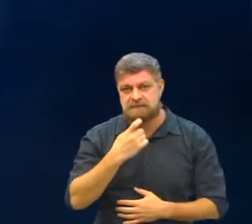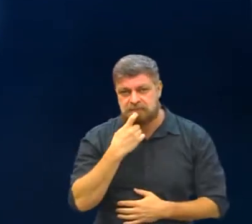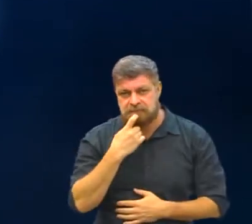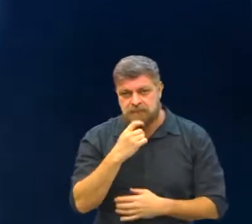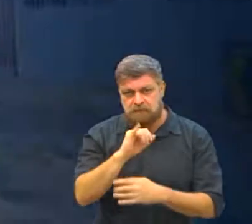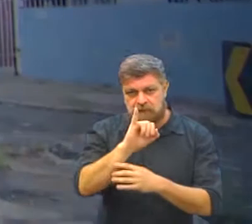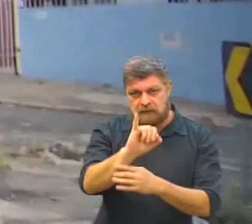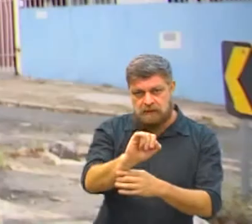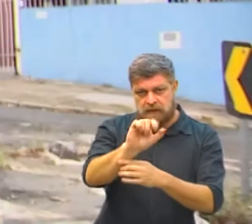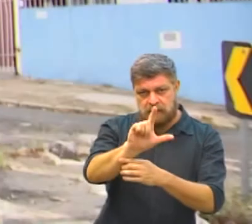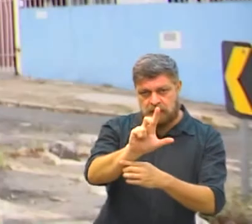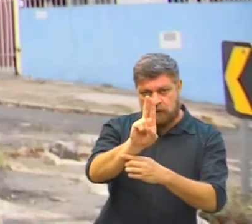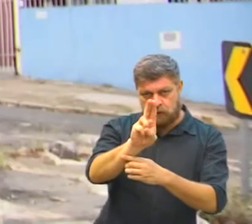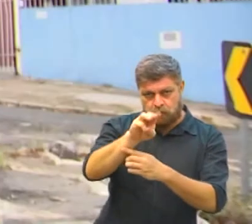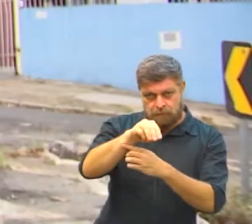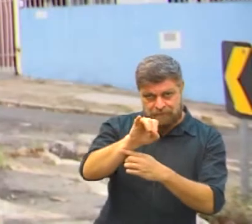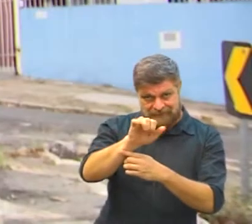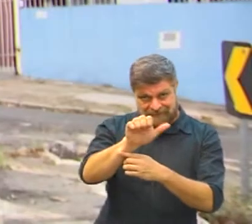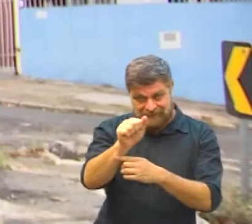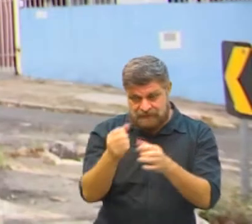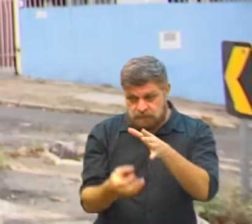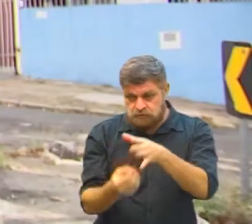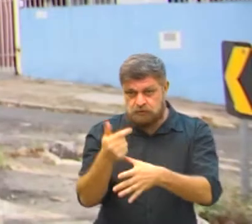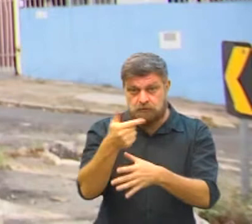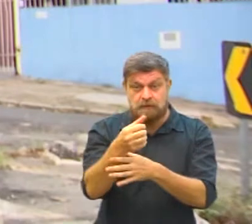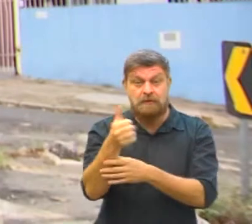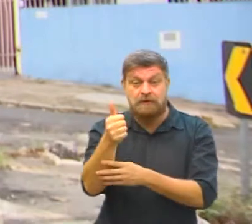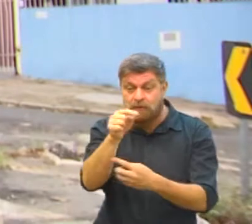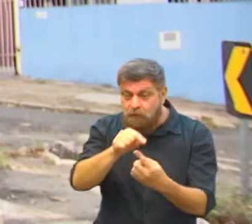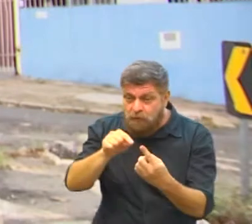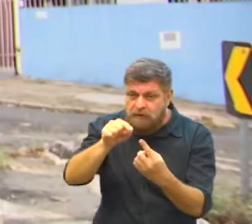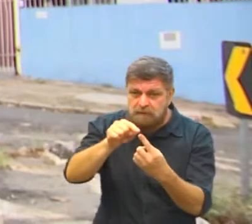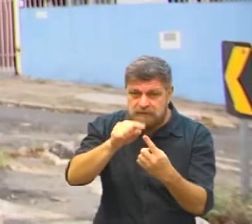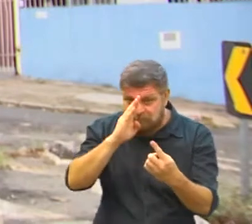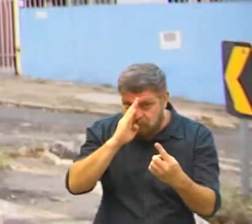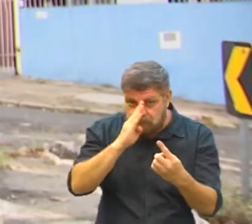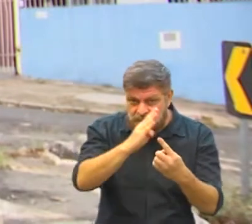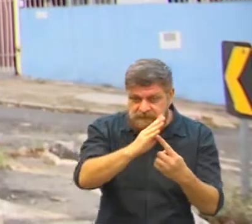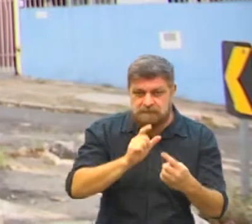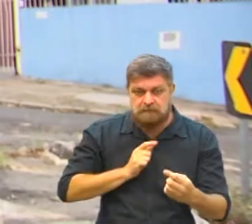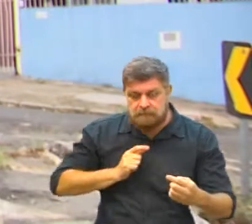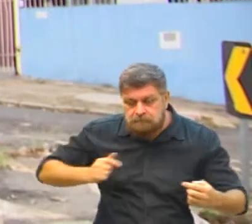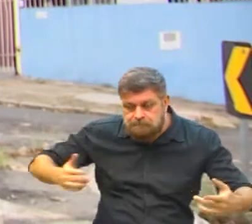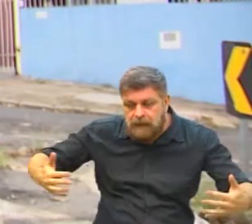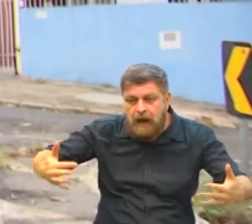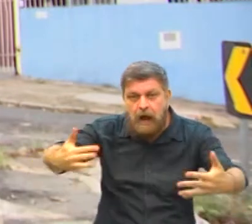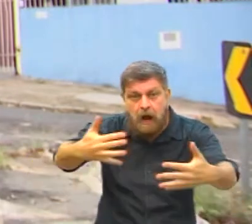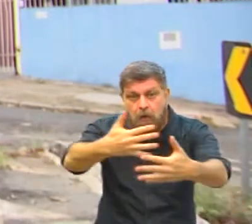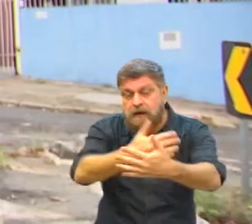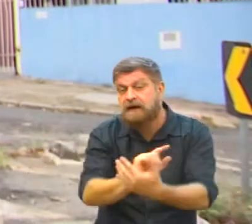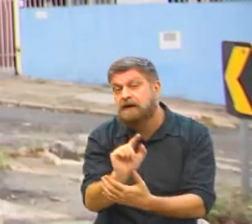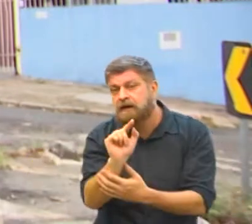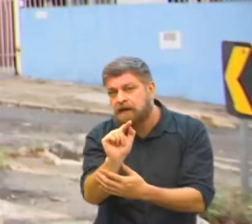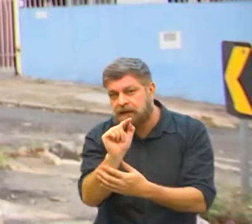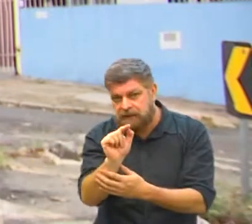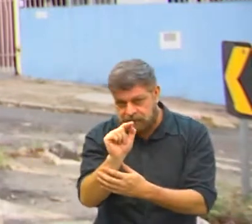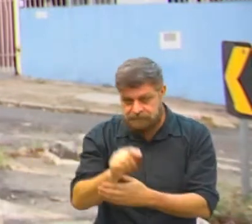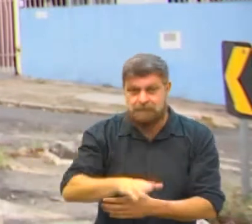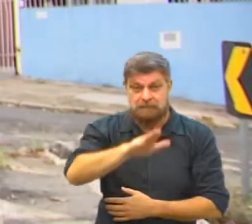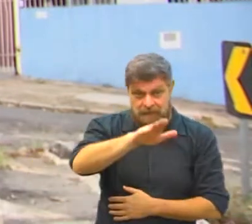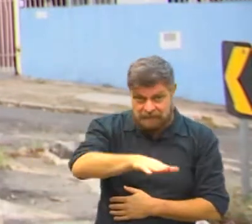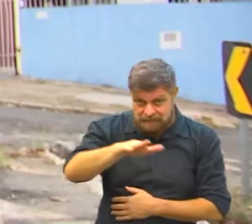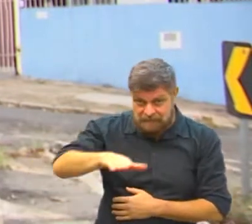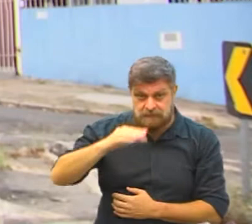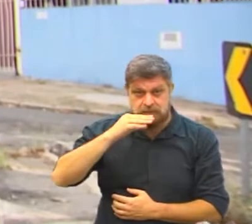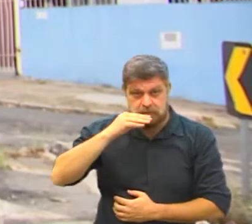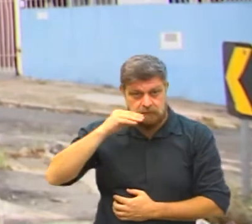Campinas. O Iluminar Campinas existe desde 2001, tendo como principal missão prestar acolhimento a pessoas,